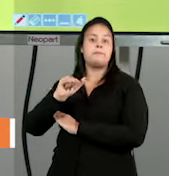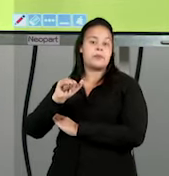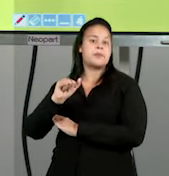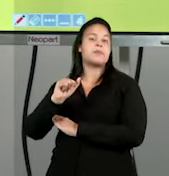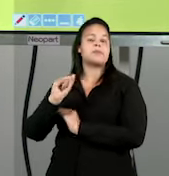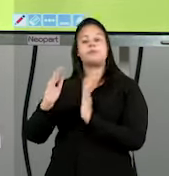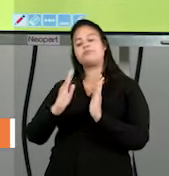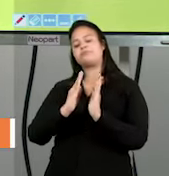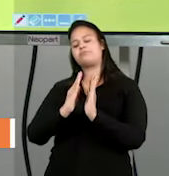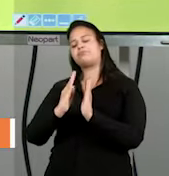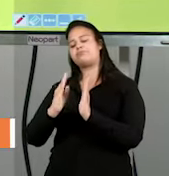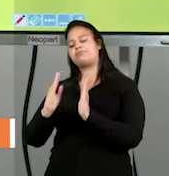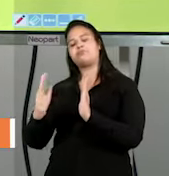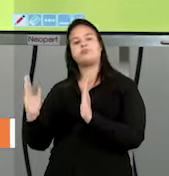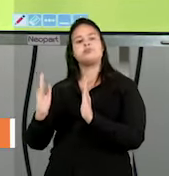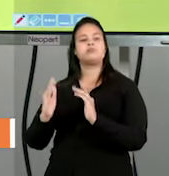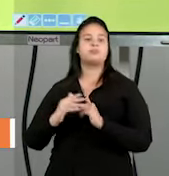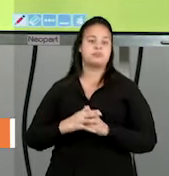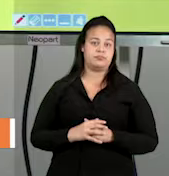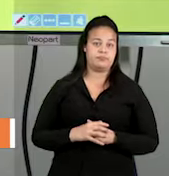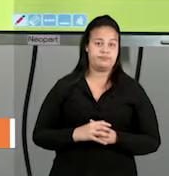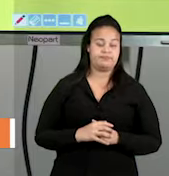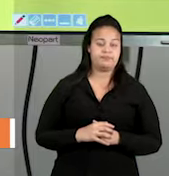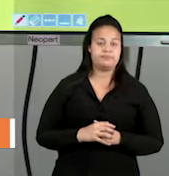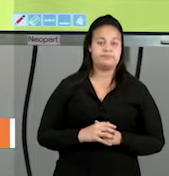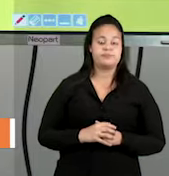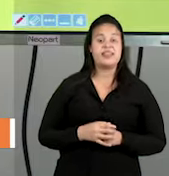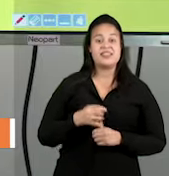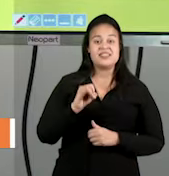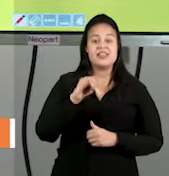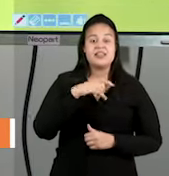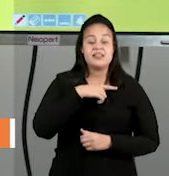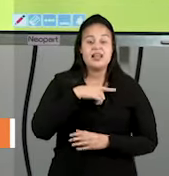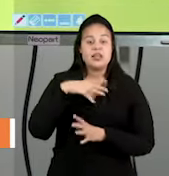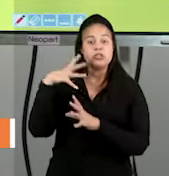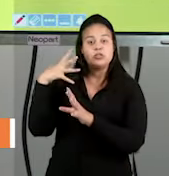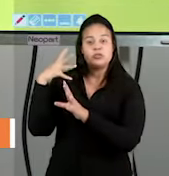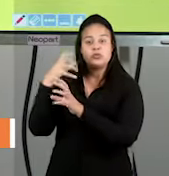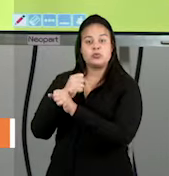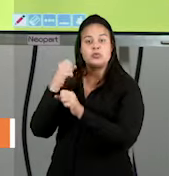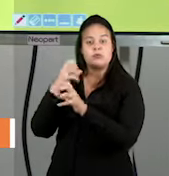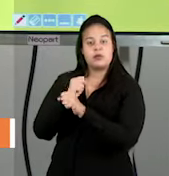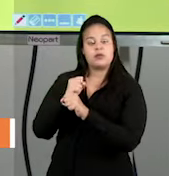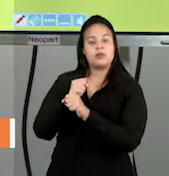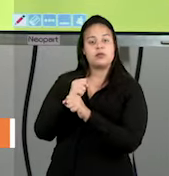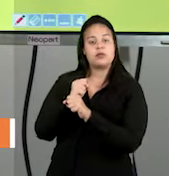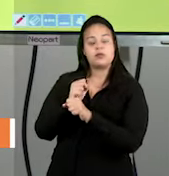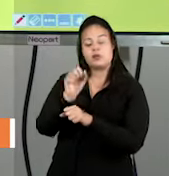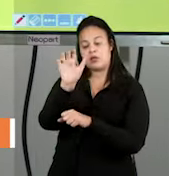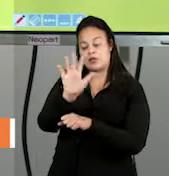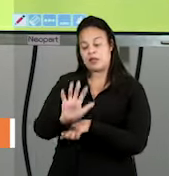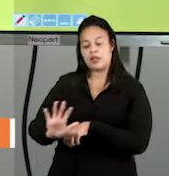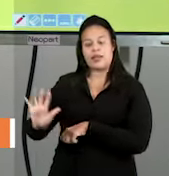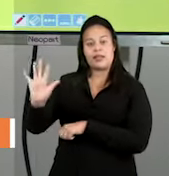constante. Então, se eu tiver que calcular o perímetro